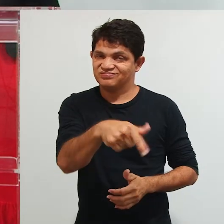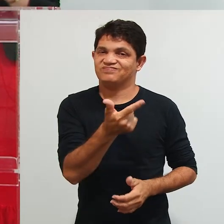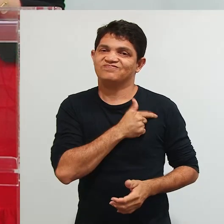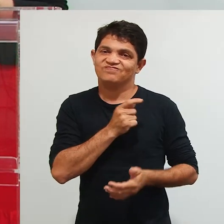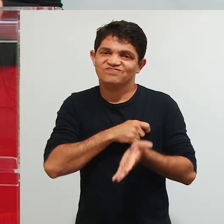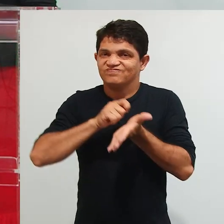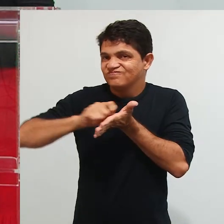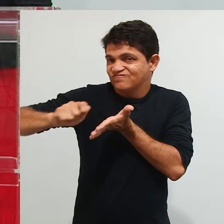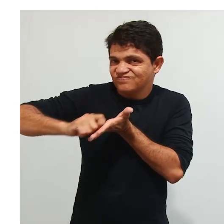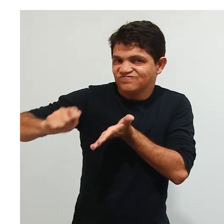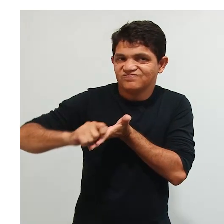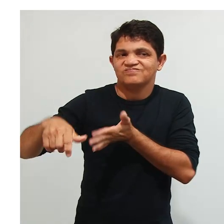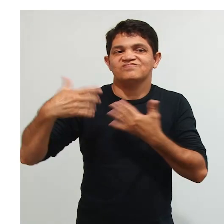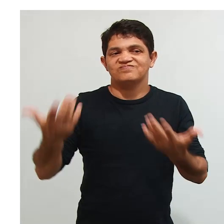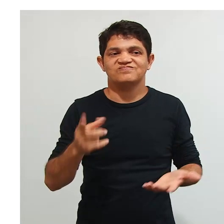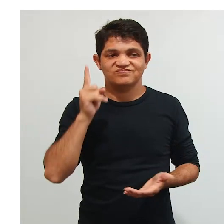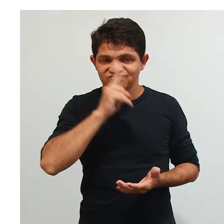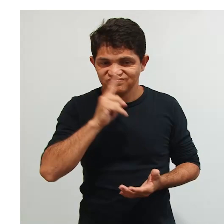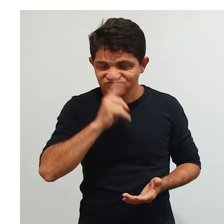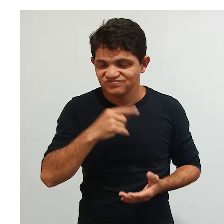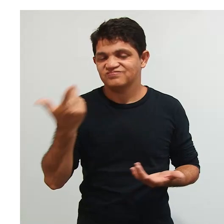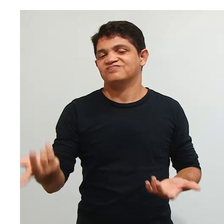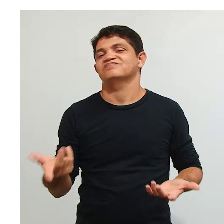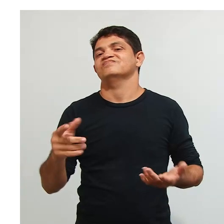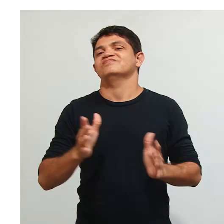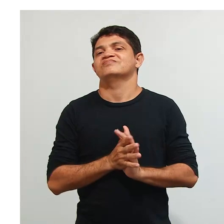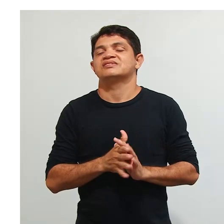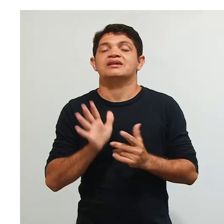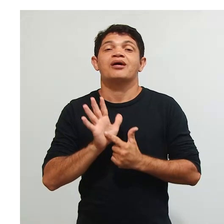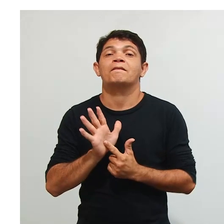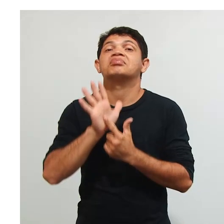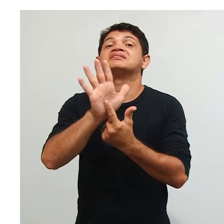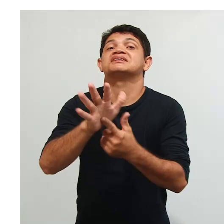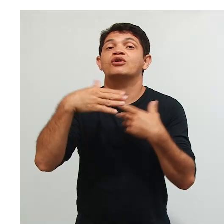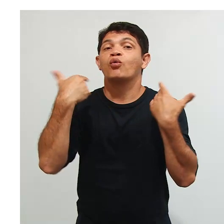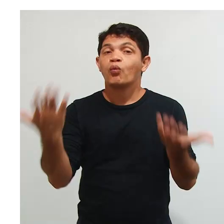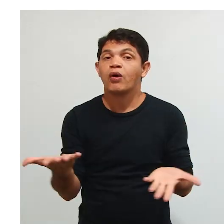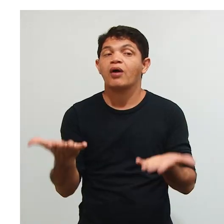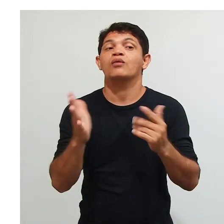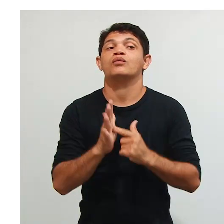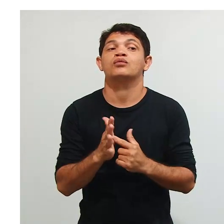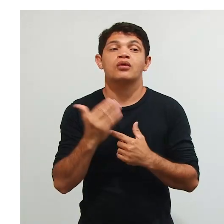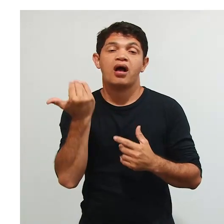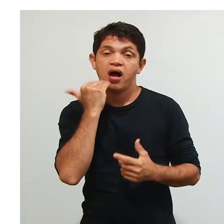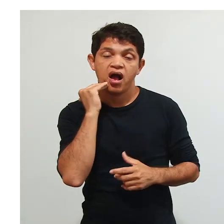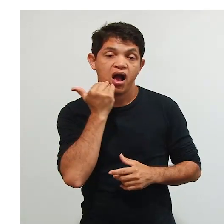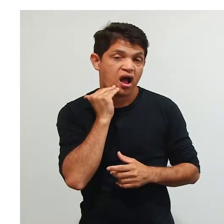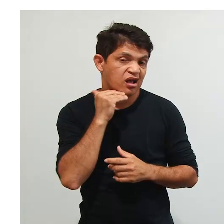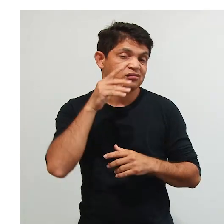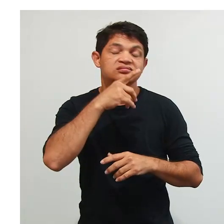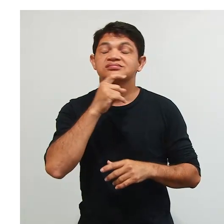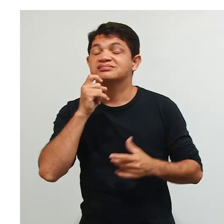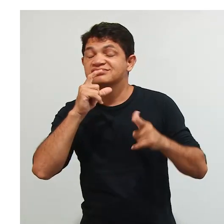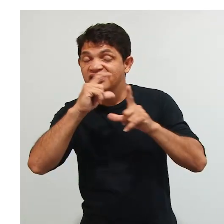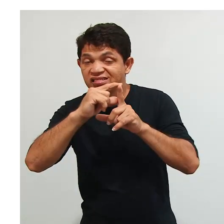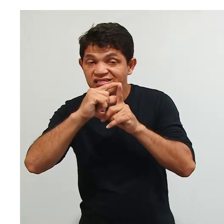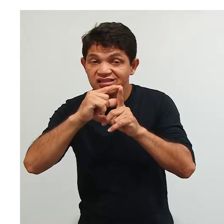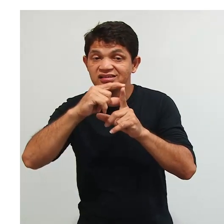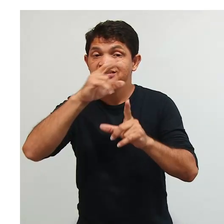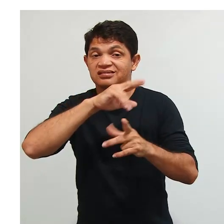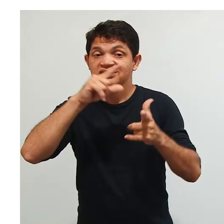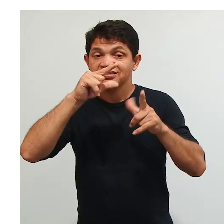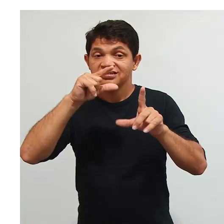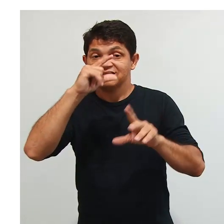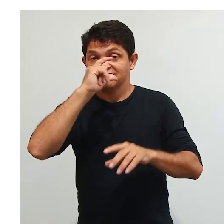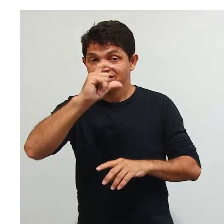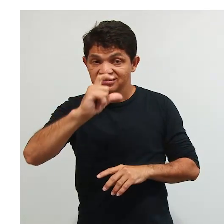Né? Um exemplo aqui para vocês. O que apresenta? Quais são as características? Problema com formação das